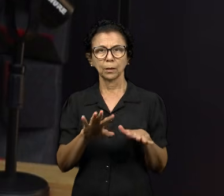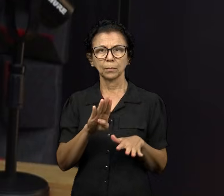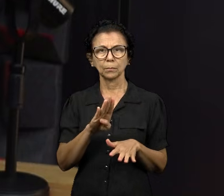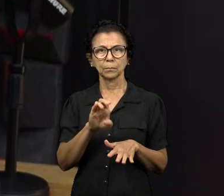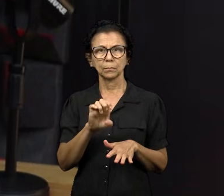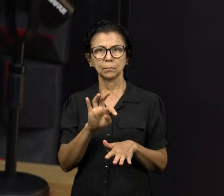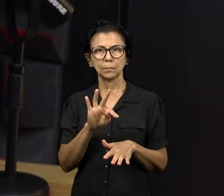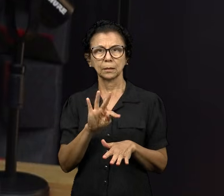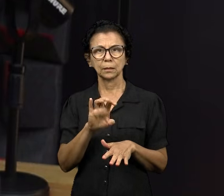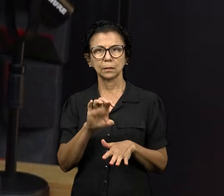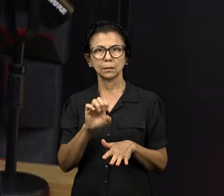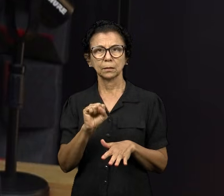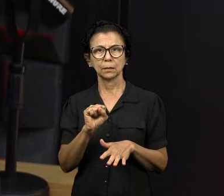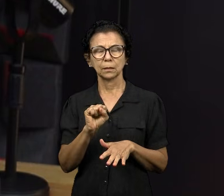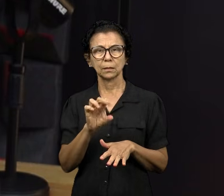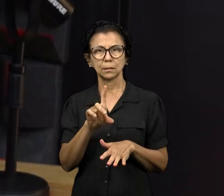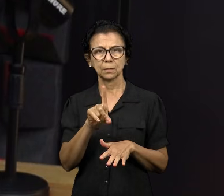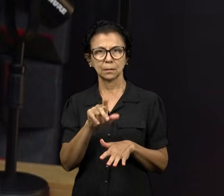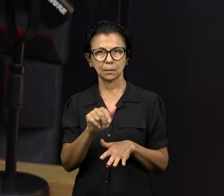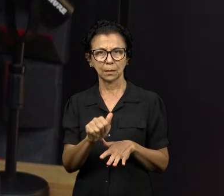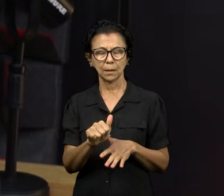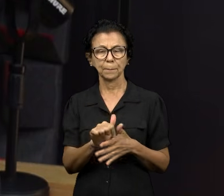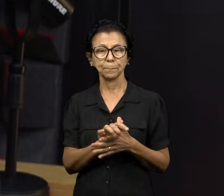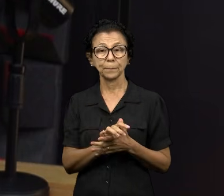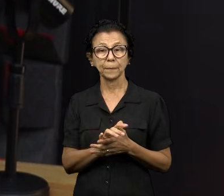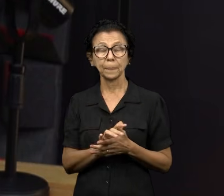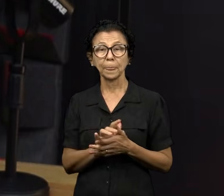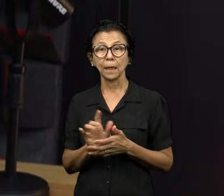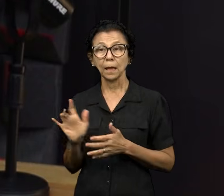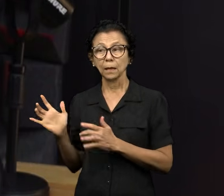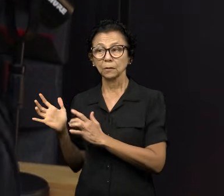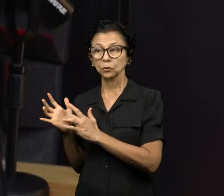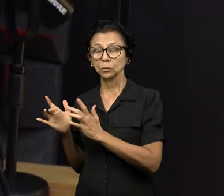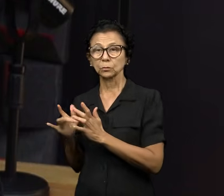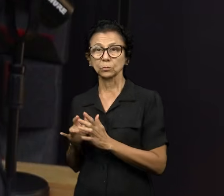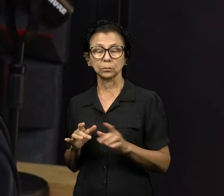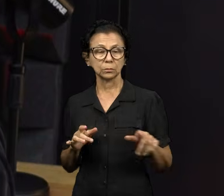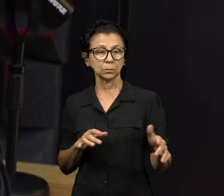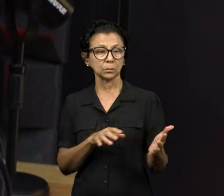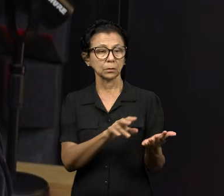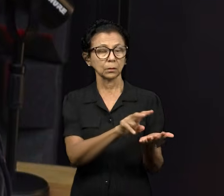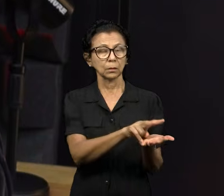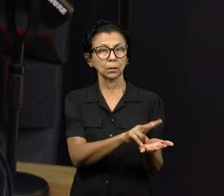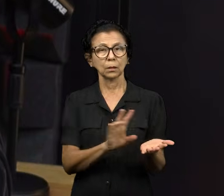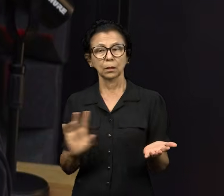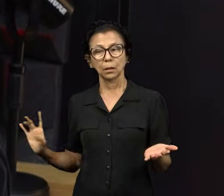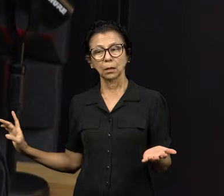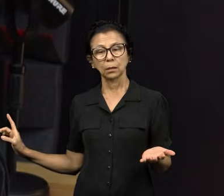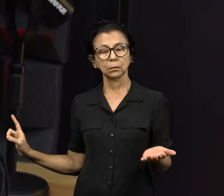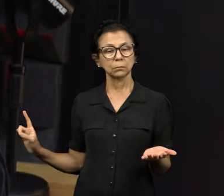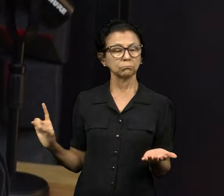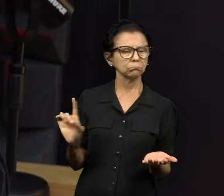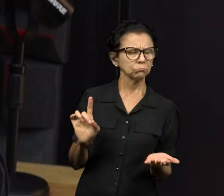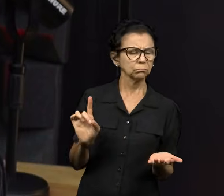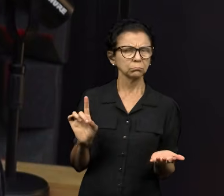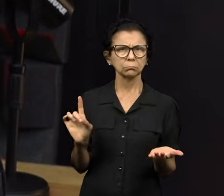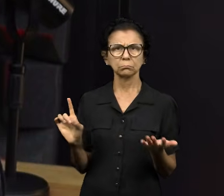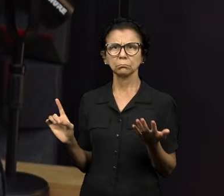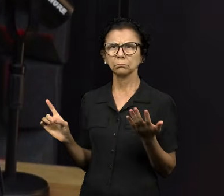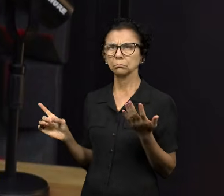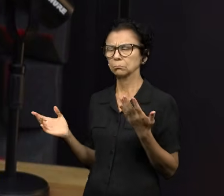essa experiência, porque Jesus ele se achega àquele homem naquele tanque, há ali